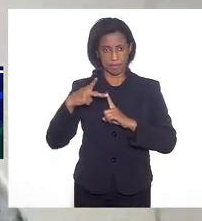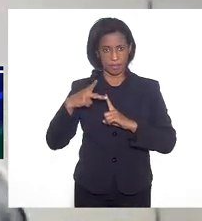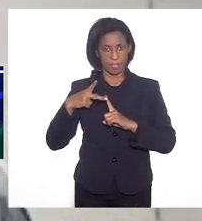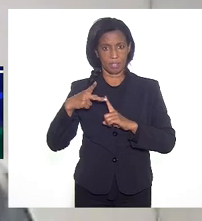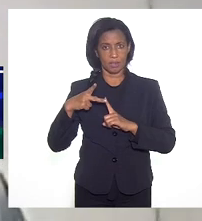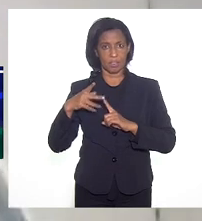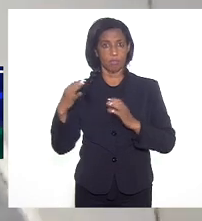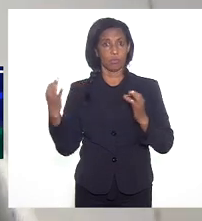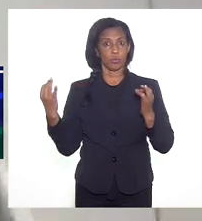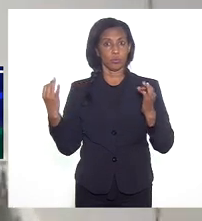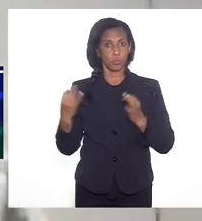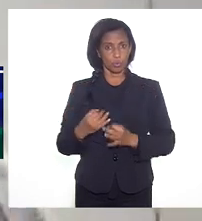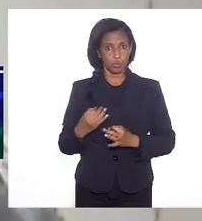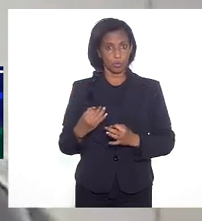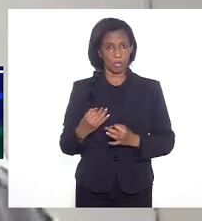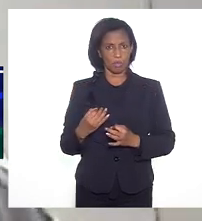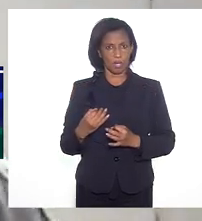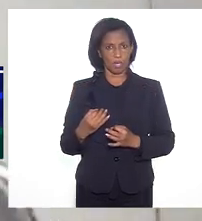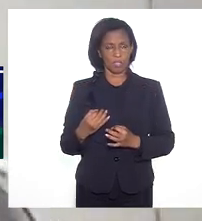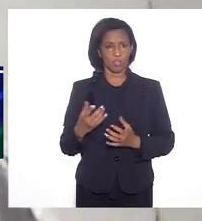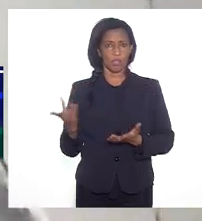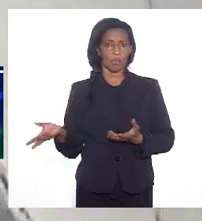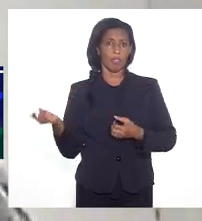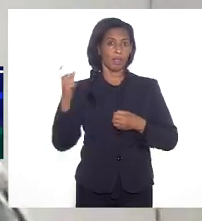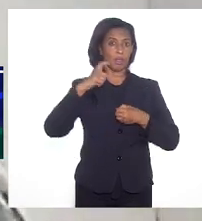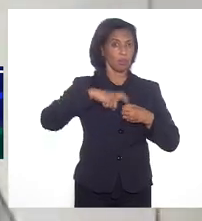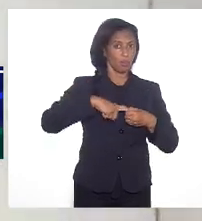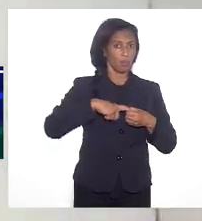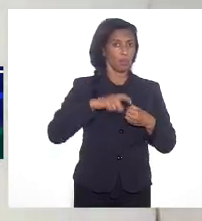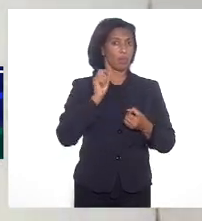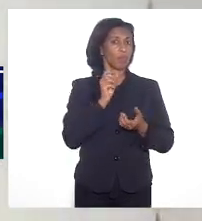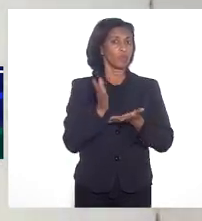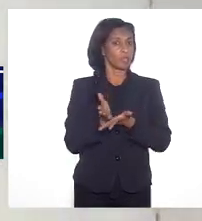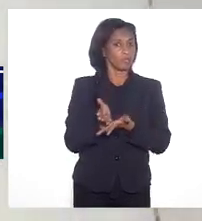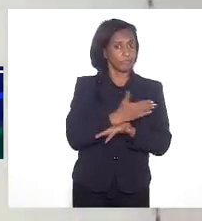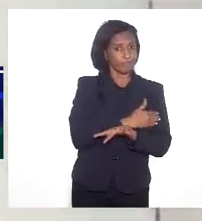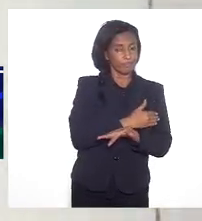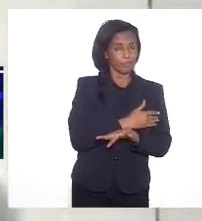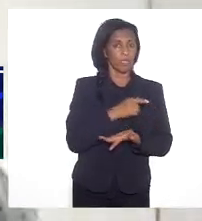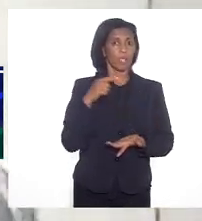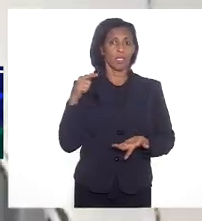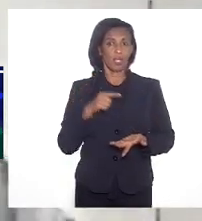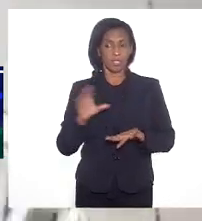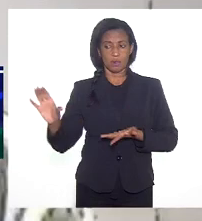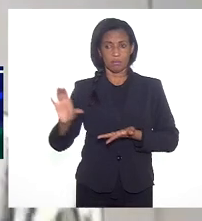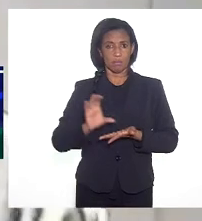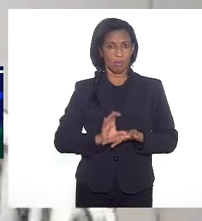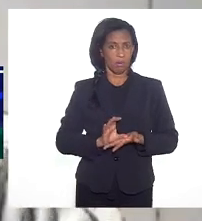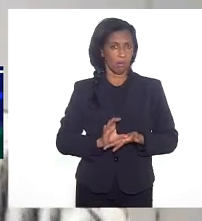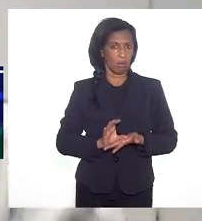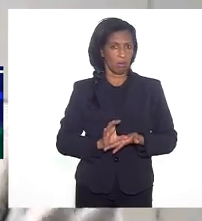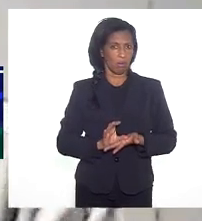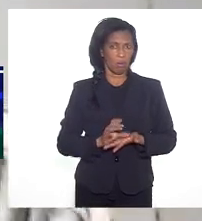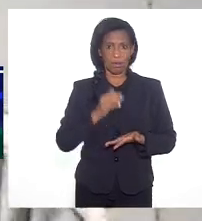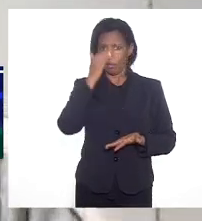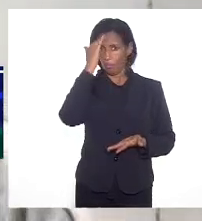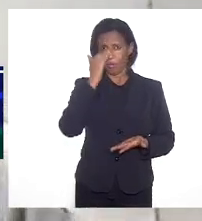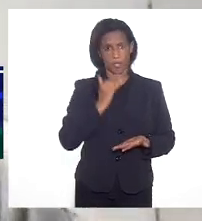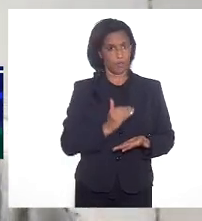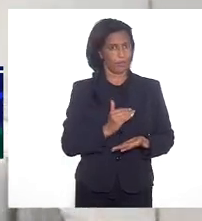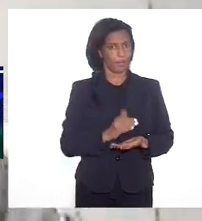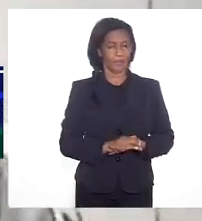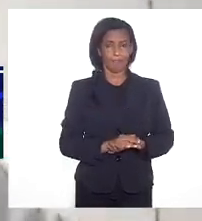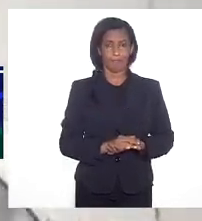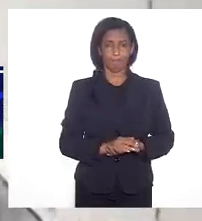para repor o que havia sido retirado dos servidores esses recursos não foram respeitados